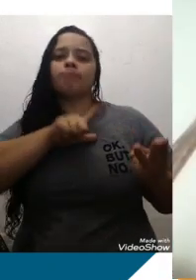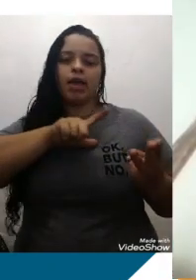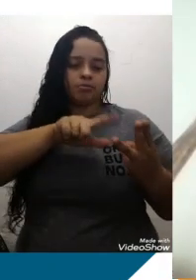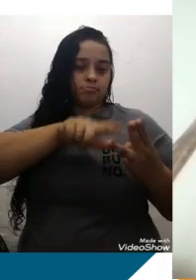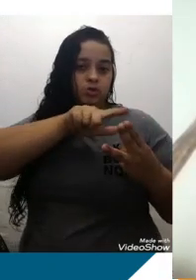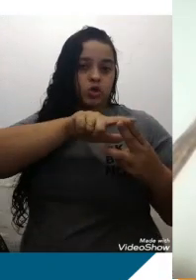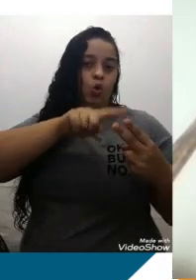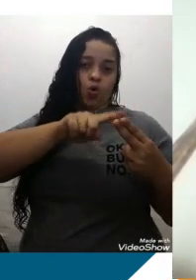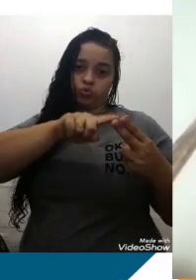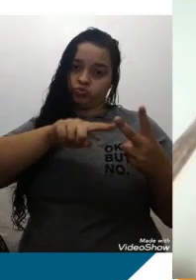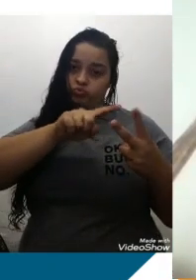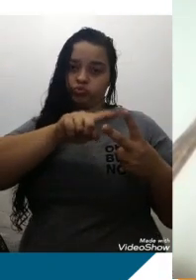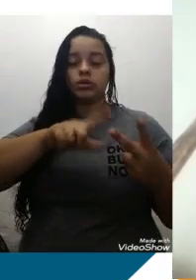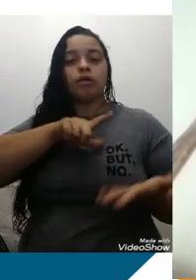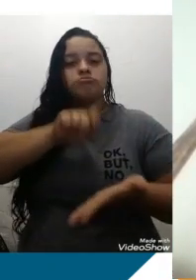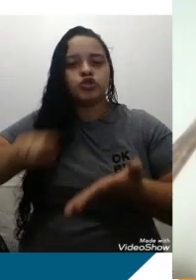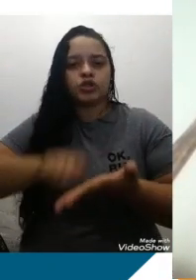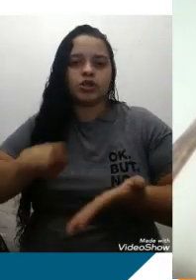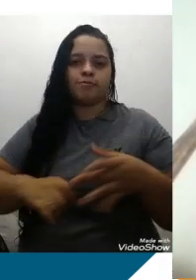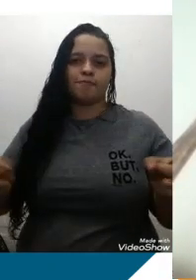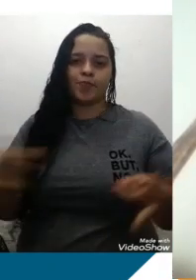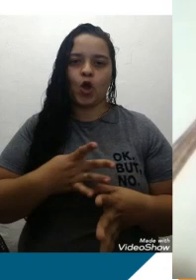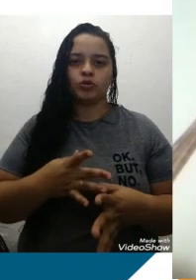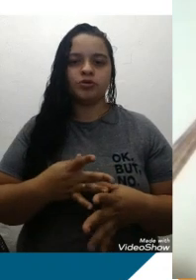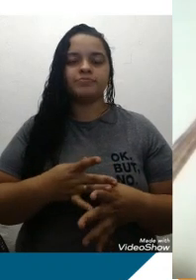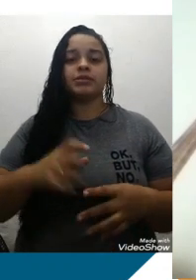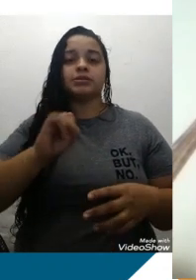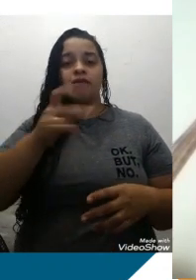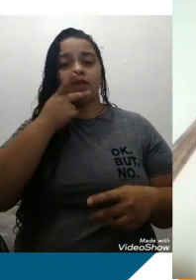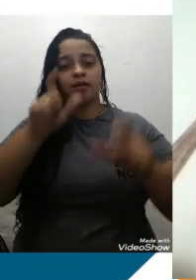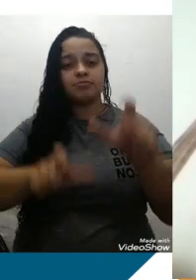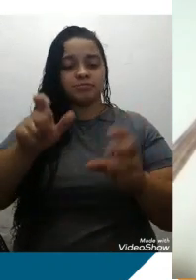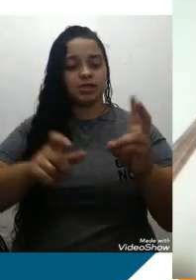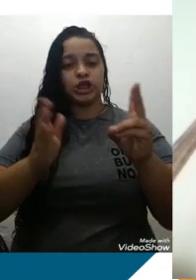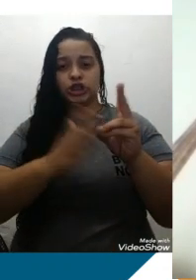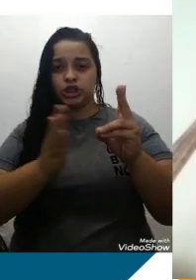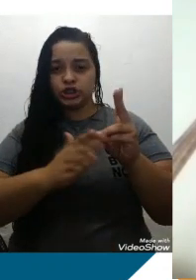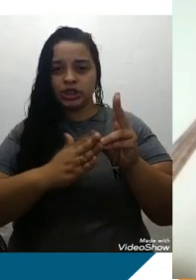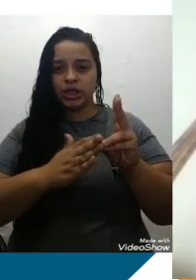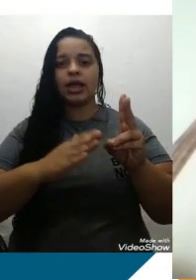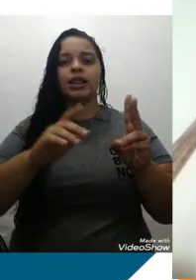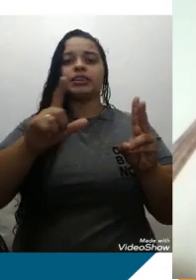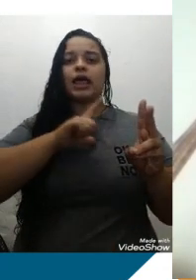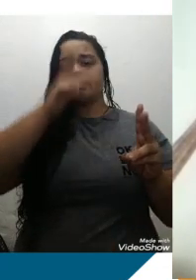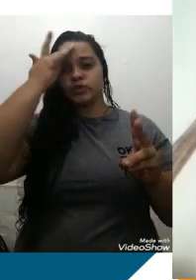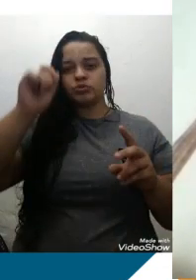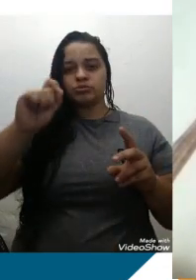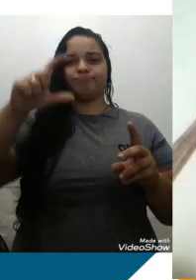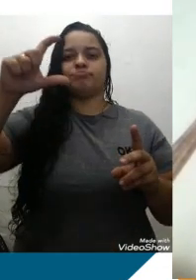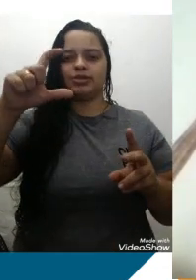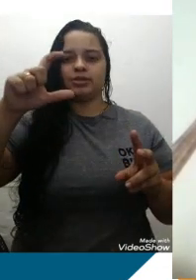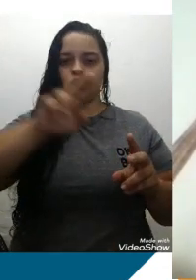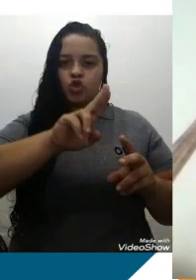parêntese aqui. Quando a gente vai falar de povos indígenas, a gente sempre escreve o nome do povo com letra maiúscula. Por mais que a